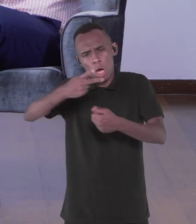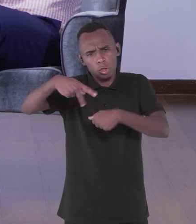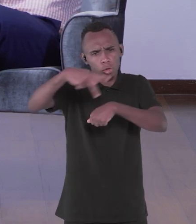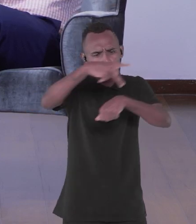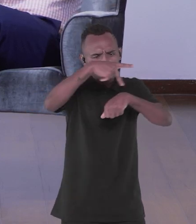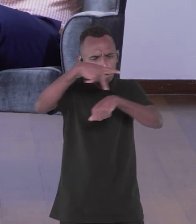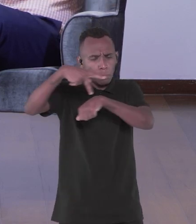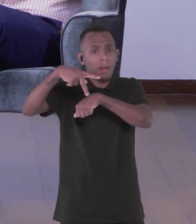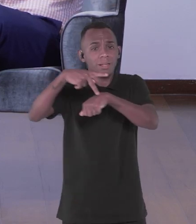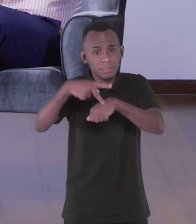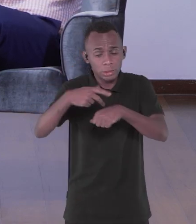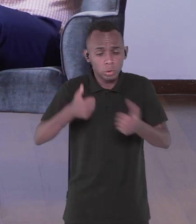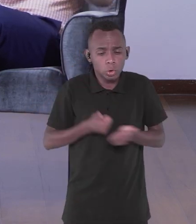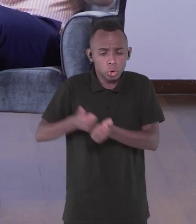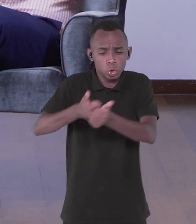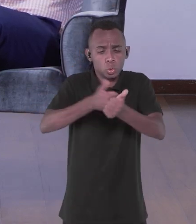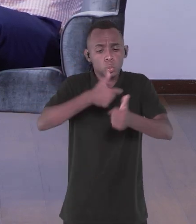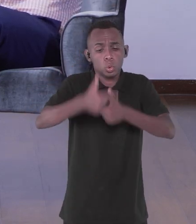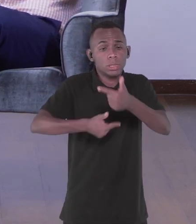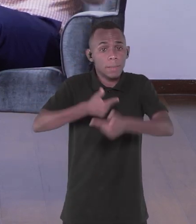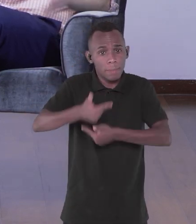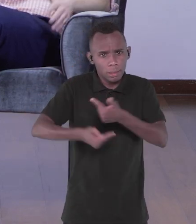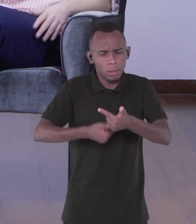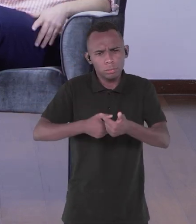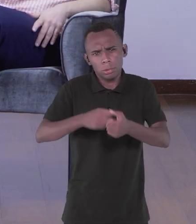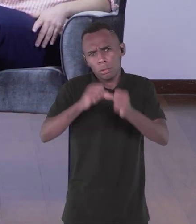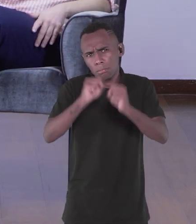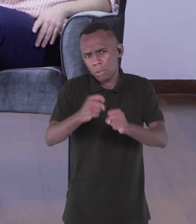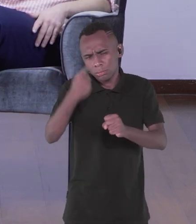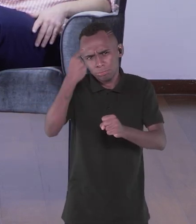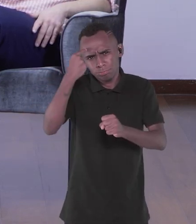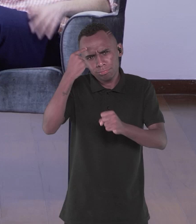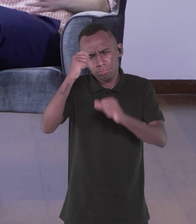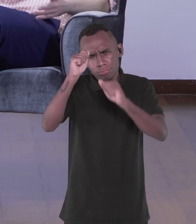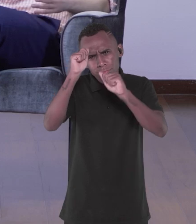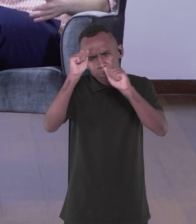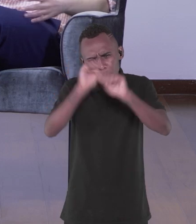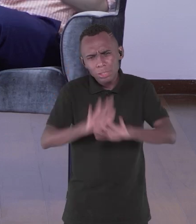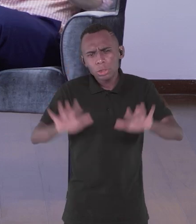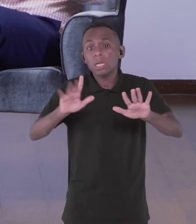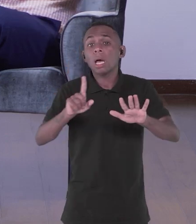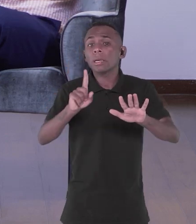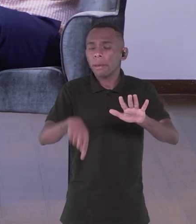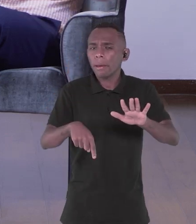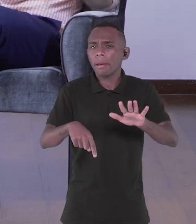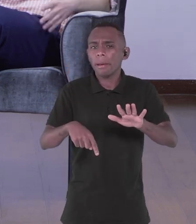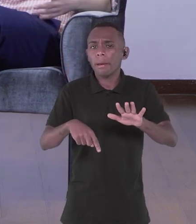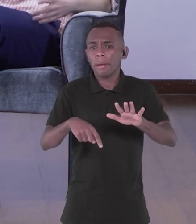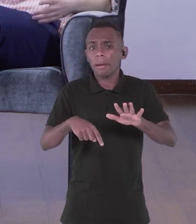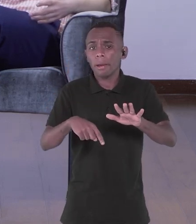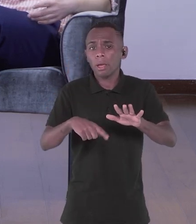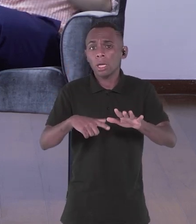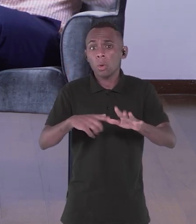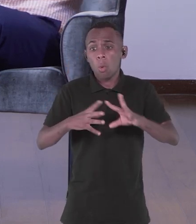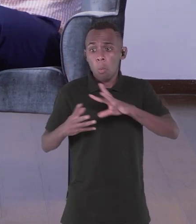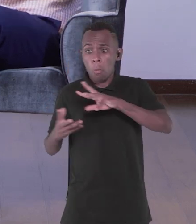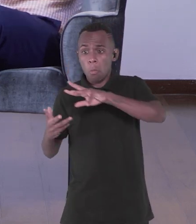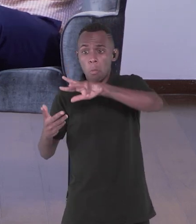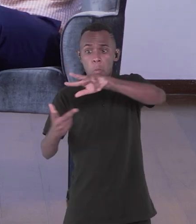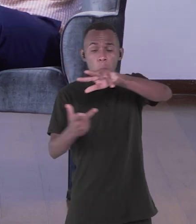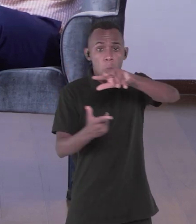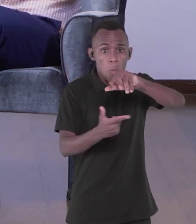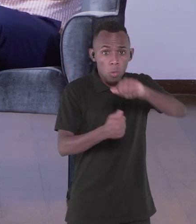muitos, e aí você pode imaginar que é um pacote super interessante de gente de todo mundo, cada